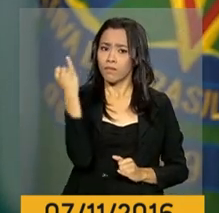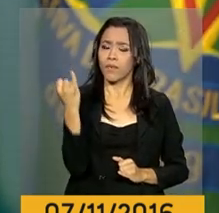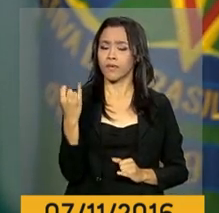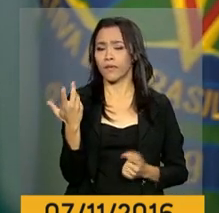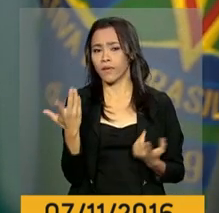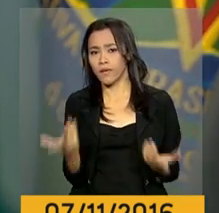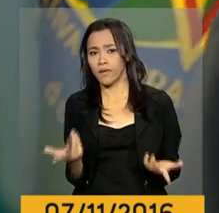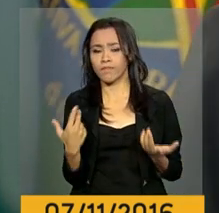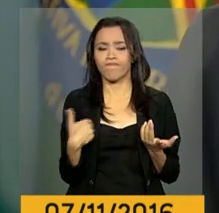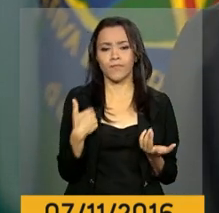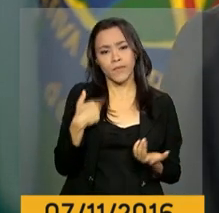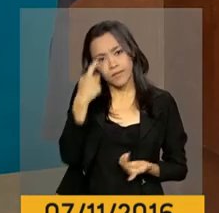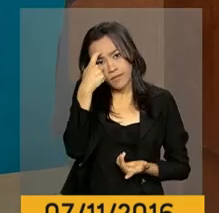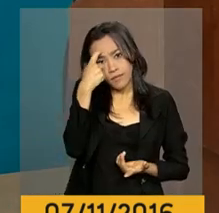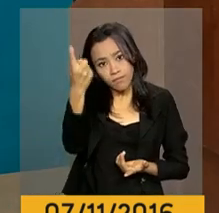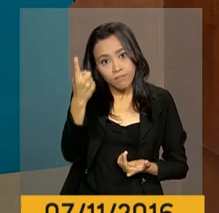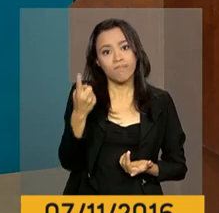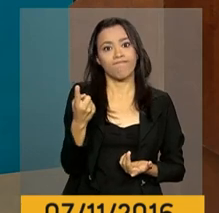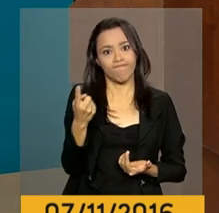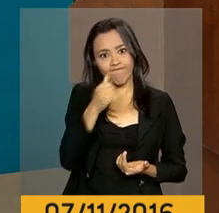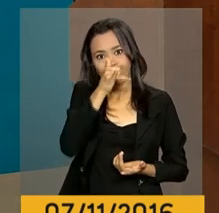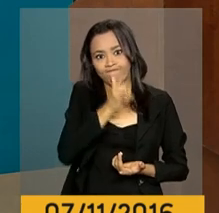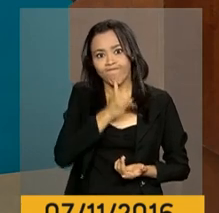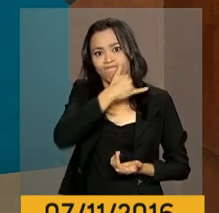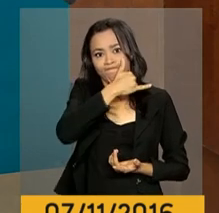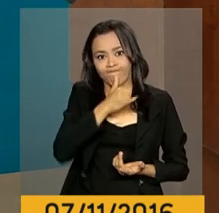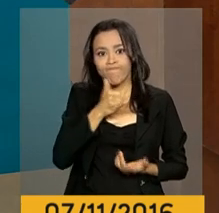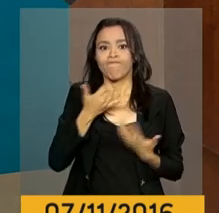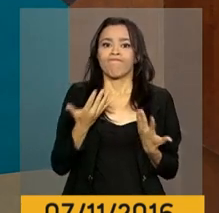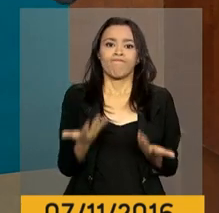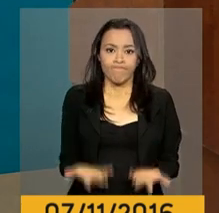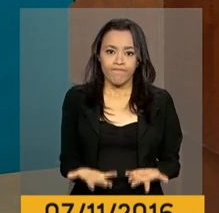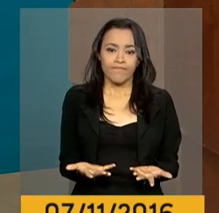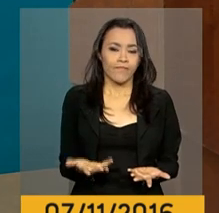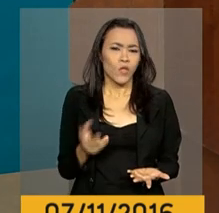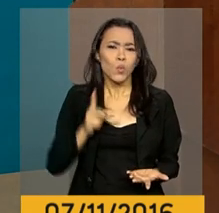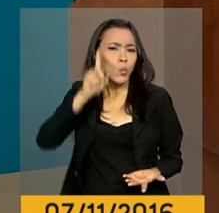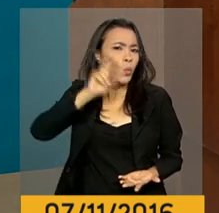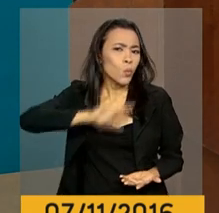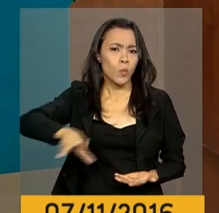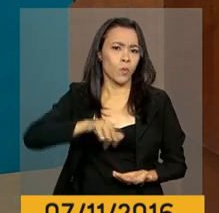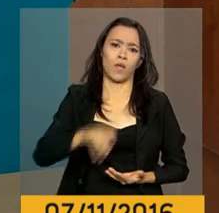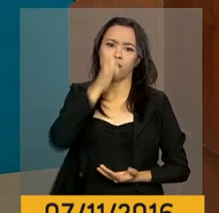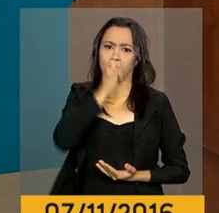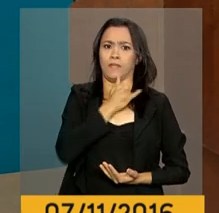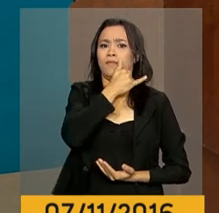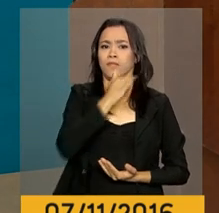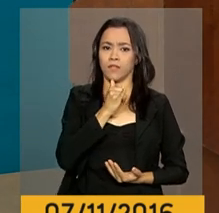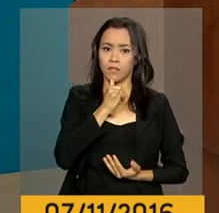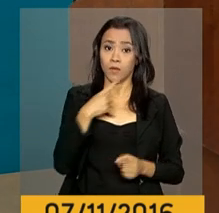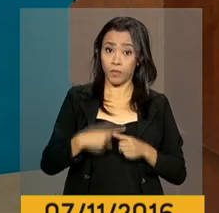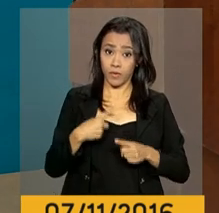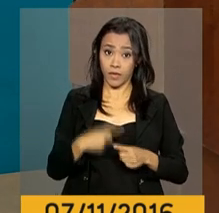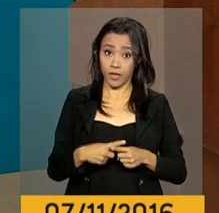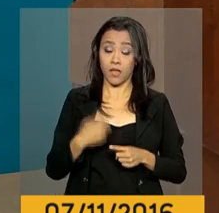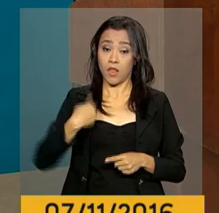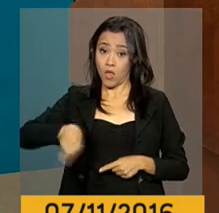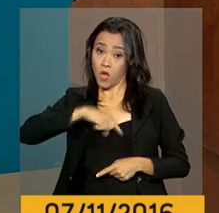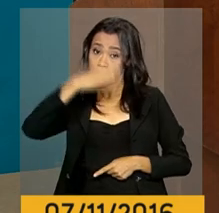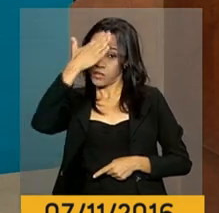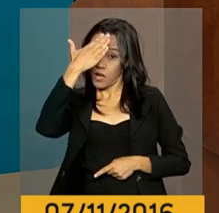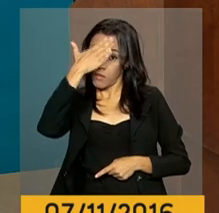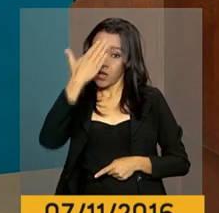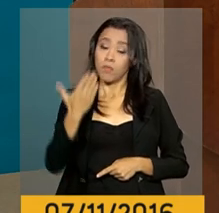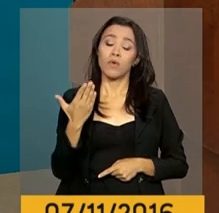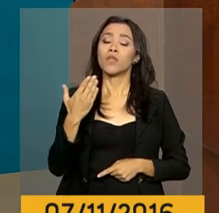outra ideia de sacrifício, mas que sacrifício não é, porque logo depois nós veremos que os atos e gestos